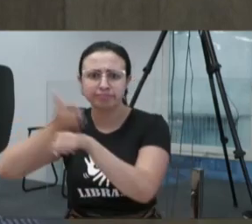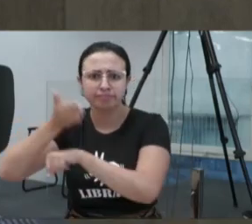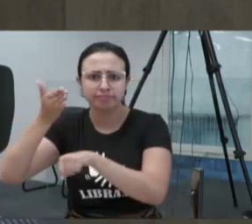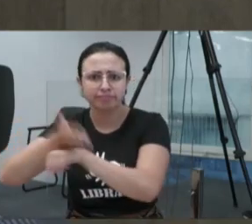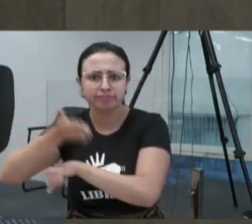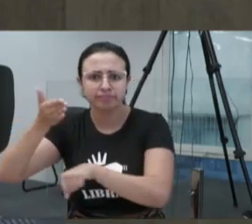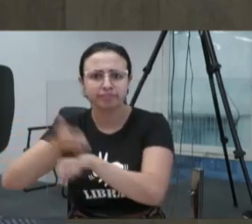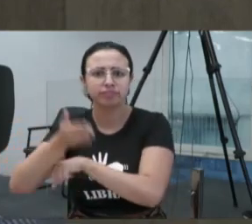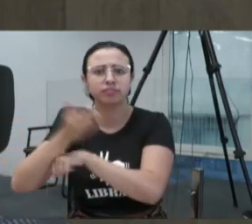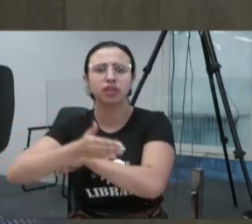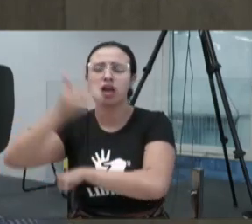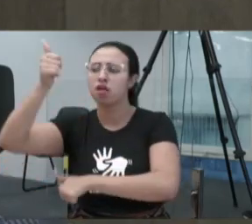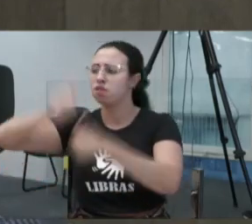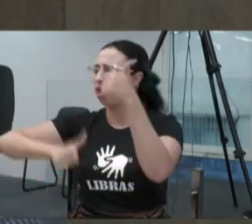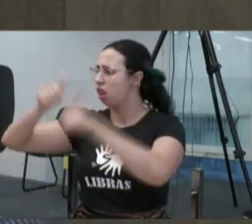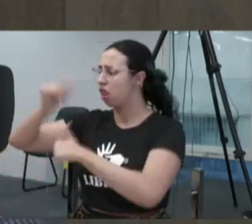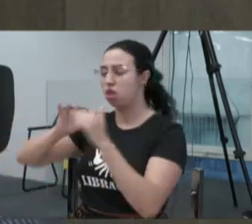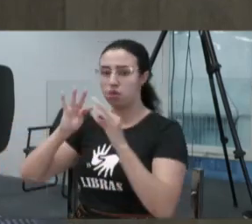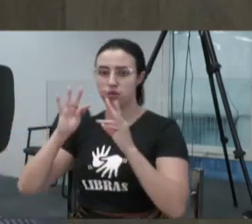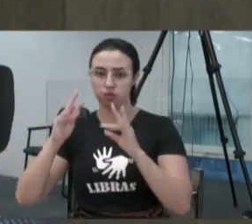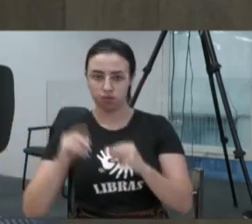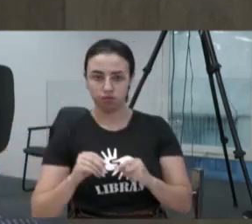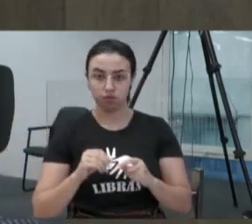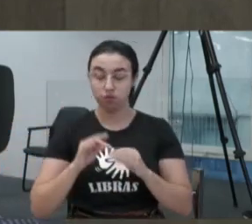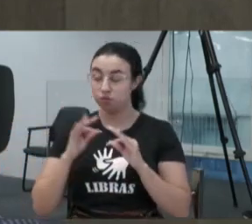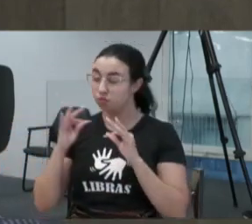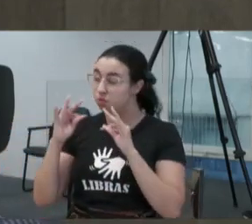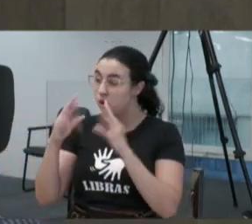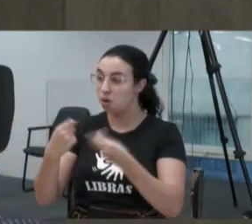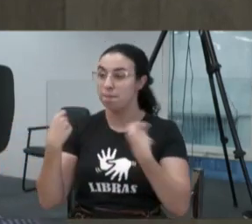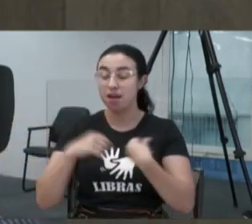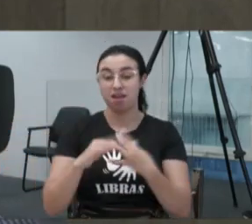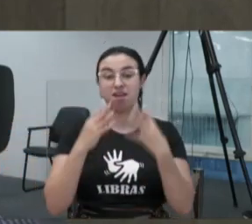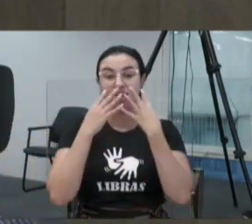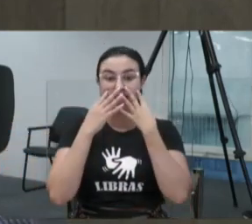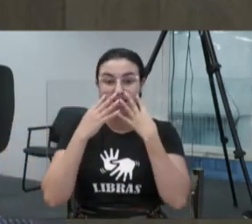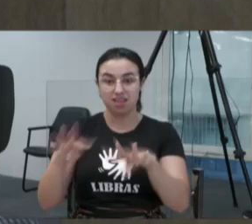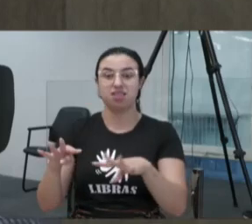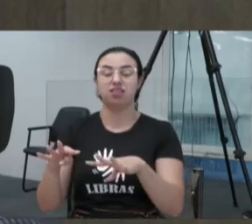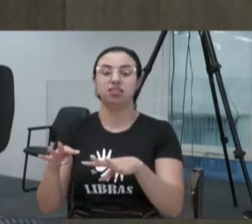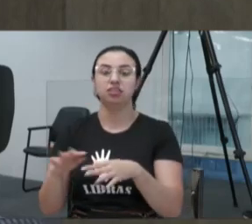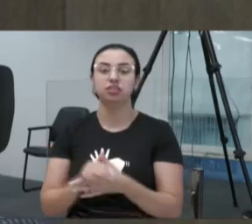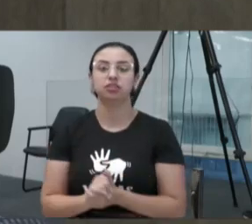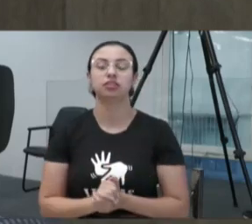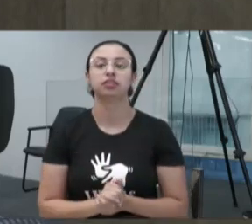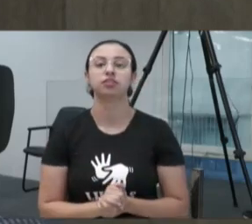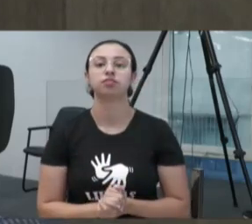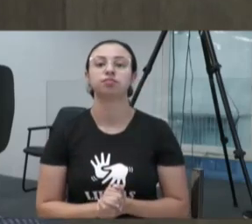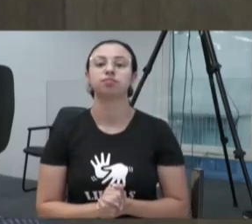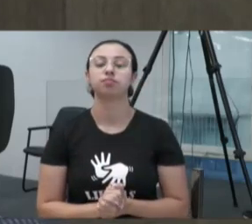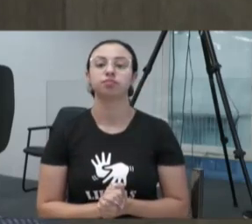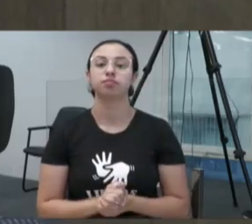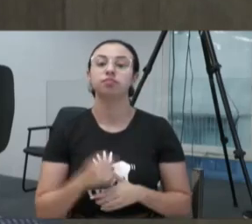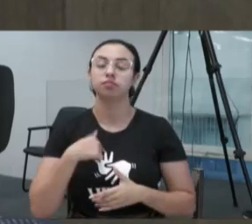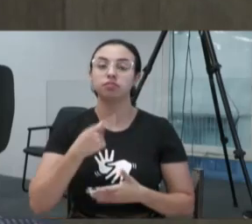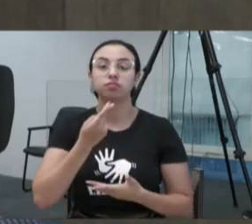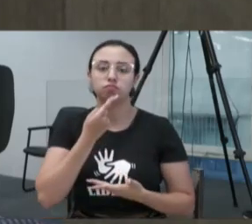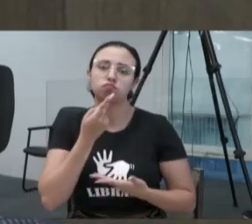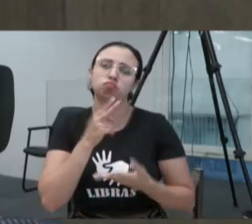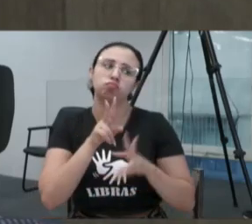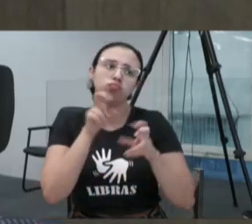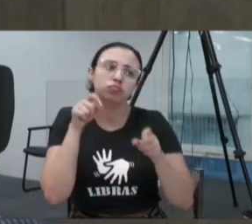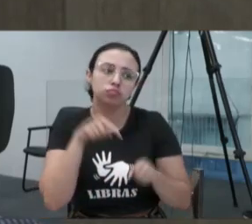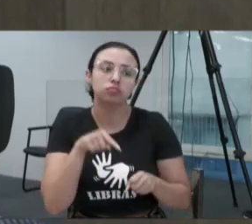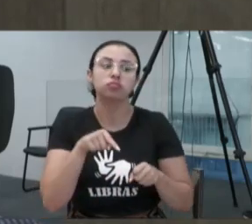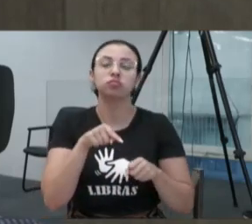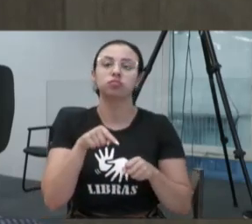mapeamento dessas valas. Então, que todos fiquem atentos, né, estejam trazendo até esta casa essas questões, para